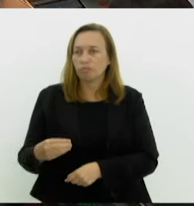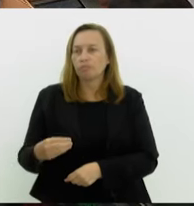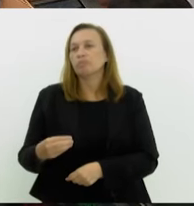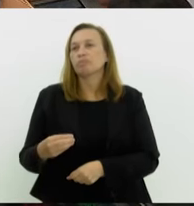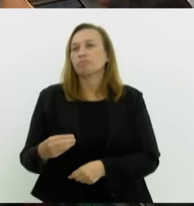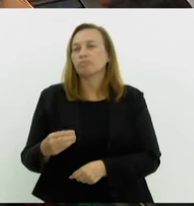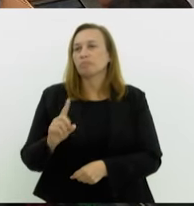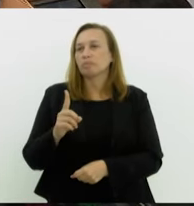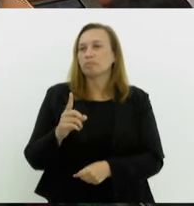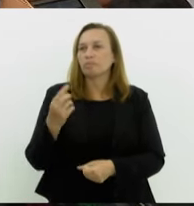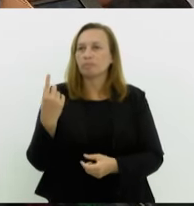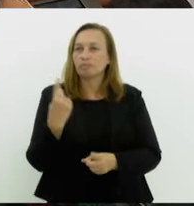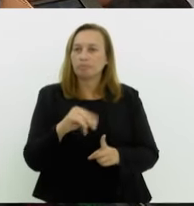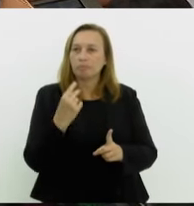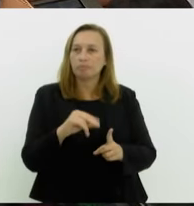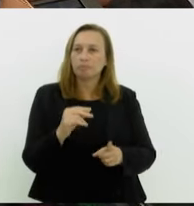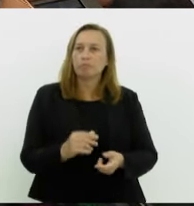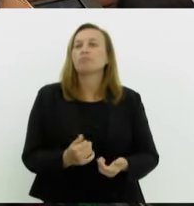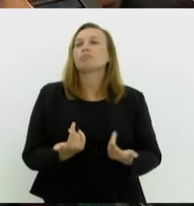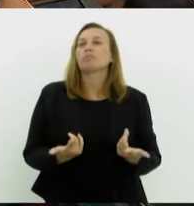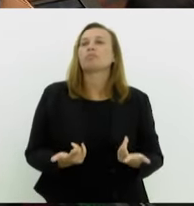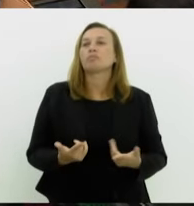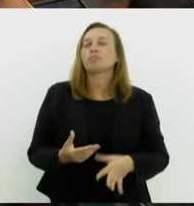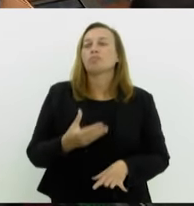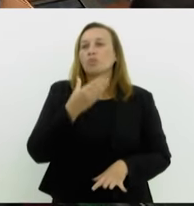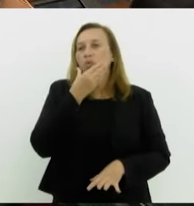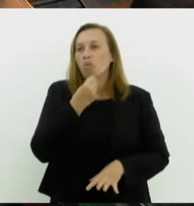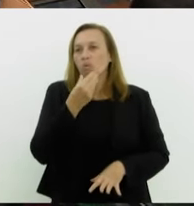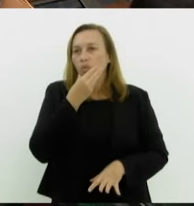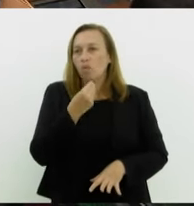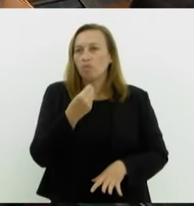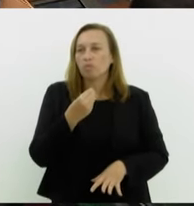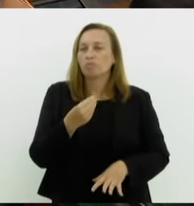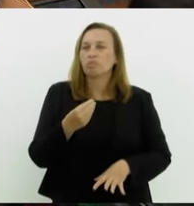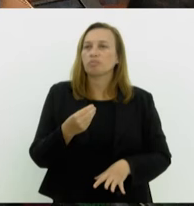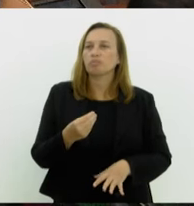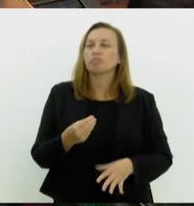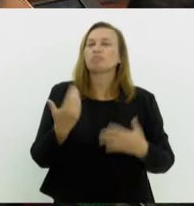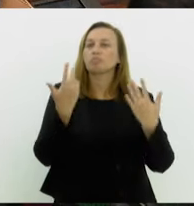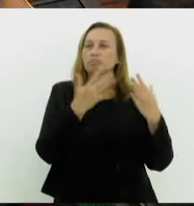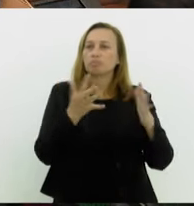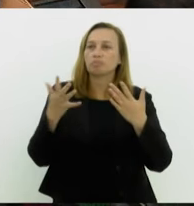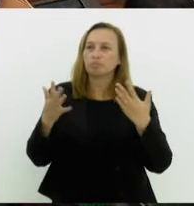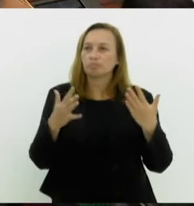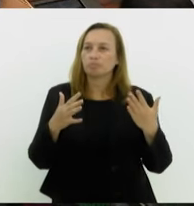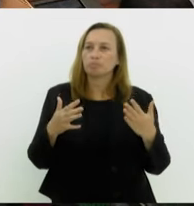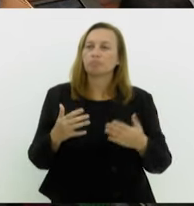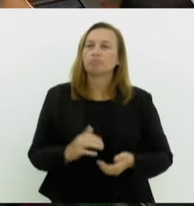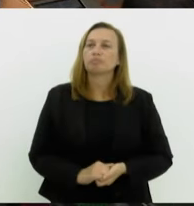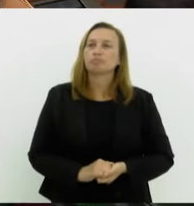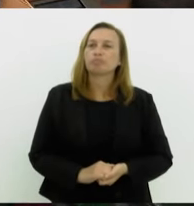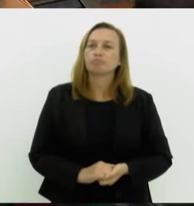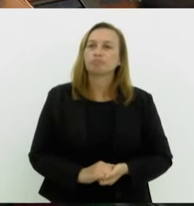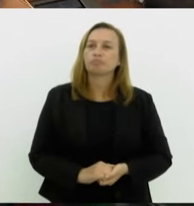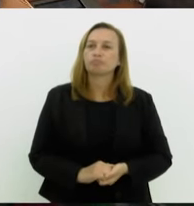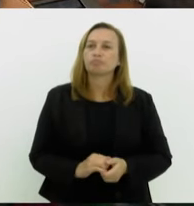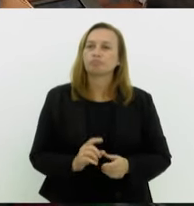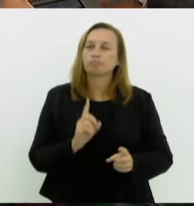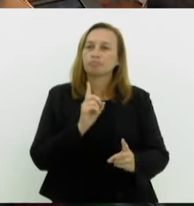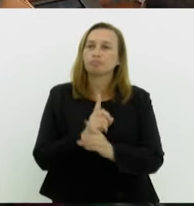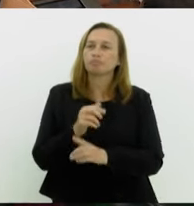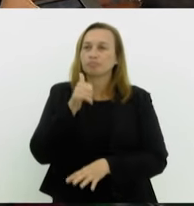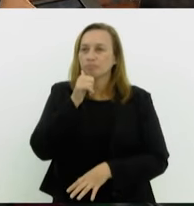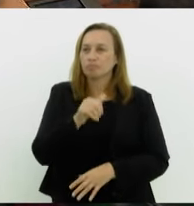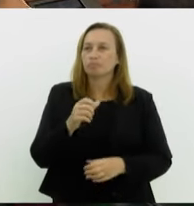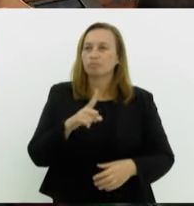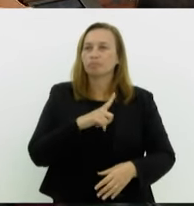para que ela não possa exercer um espaço de Poder com a dignidade Então parabéns aos homens eu espero que nos encontros das mulheres